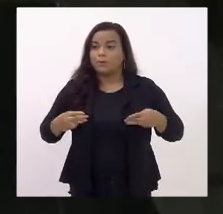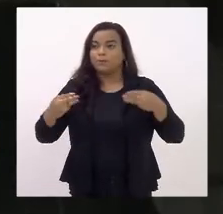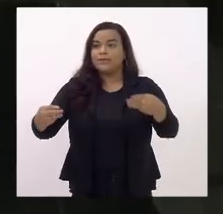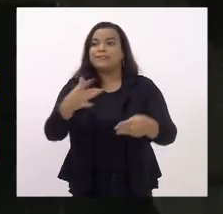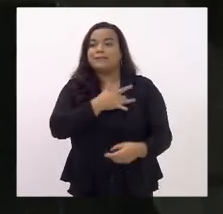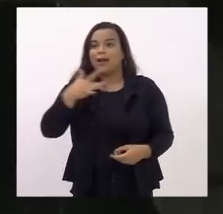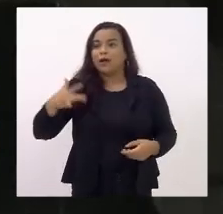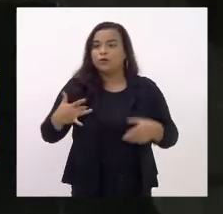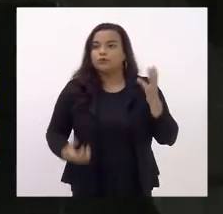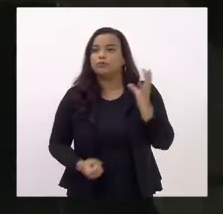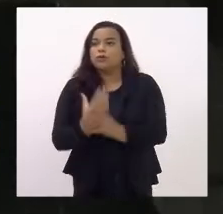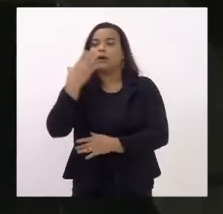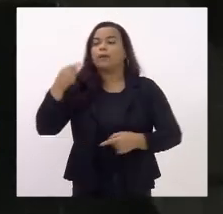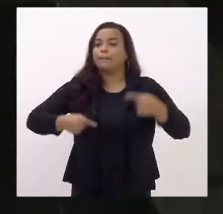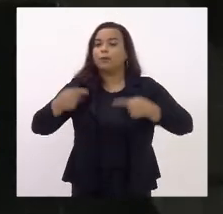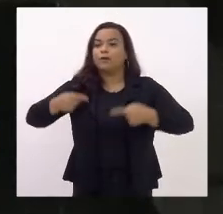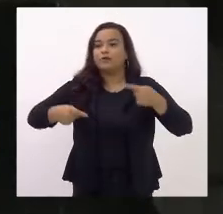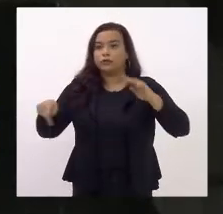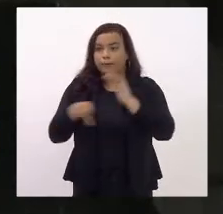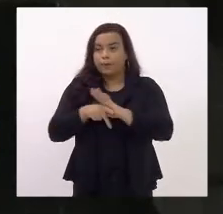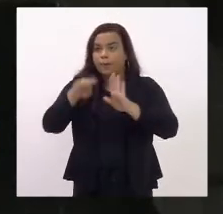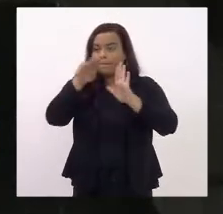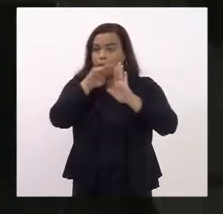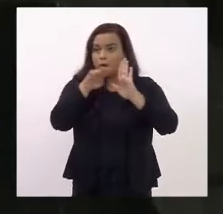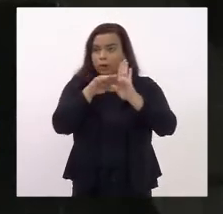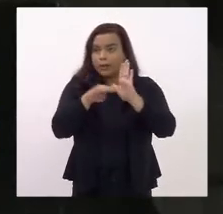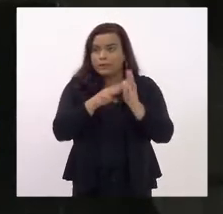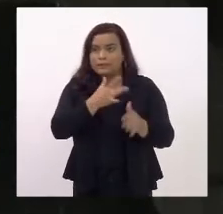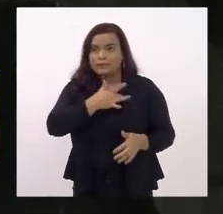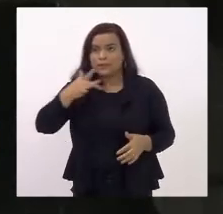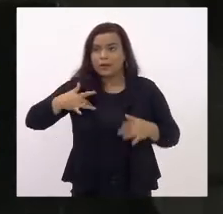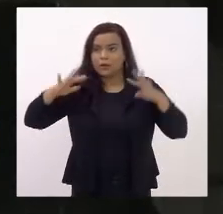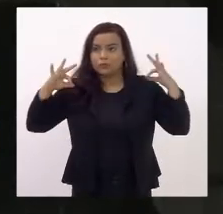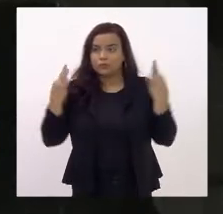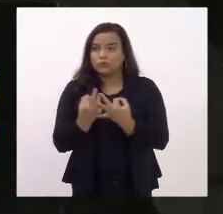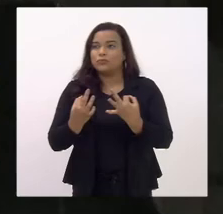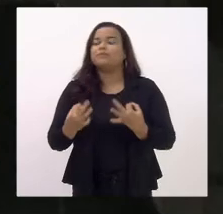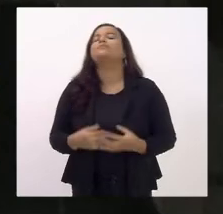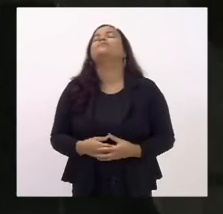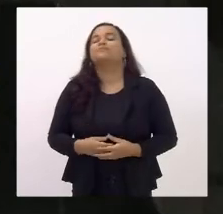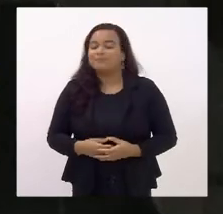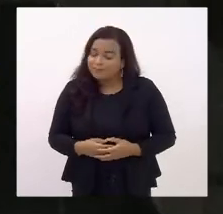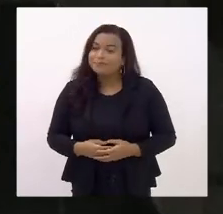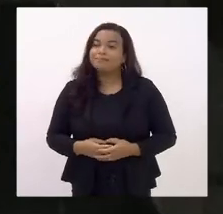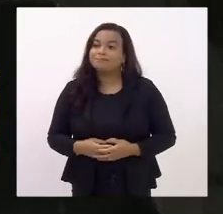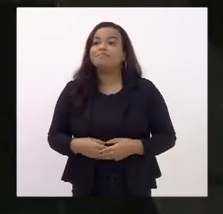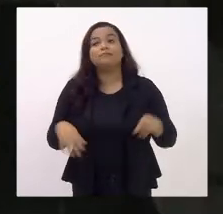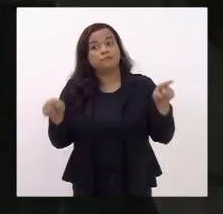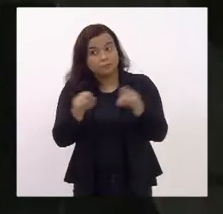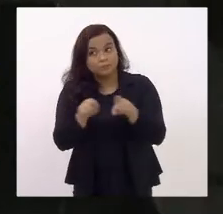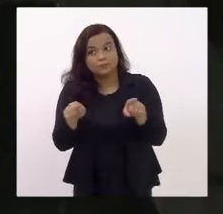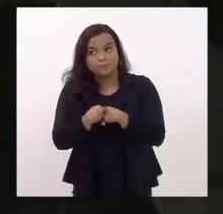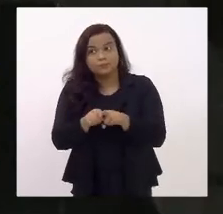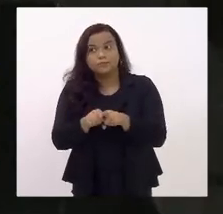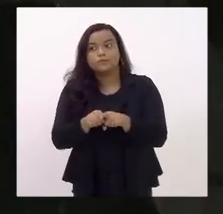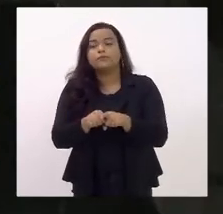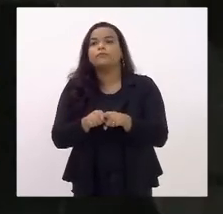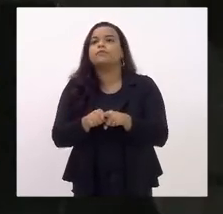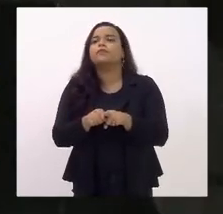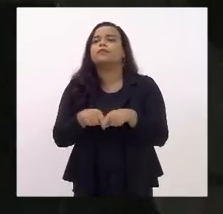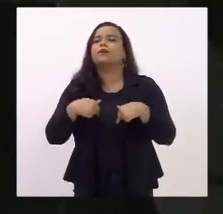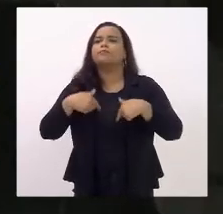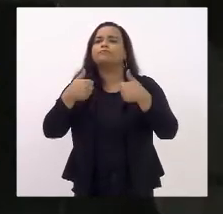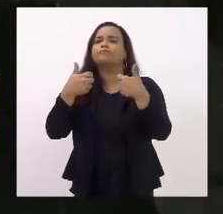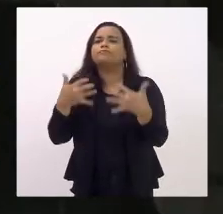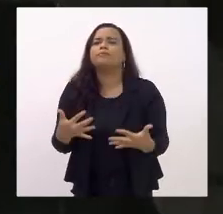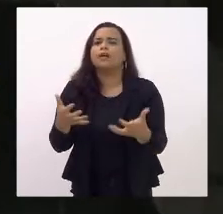implantar a política dos programas de saúde da família. Ao mesmo tempo, quero me